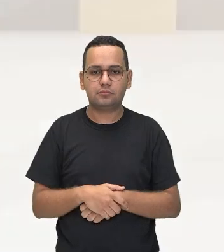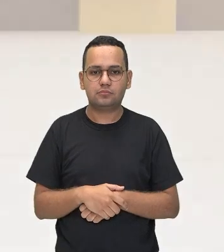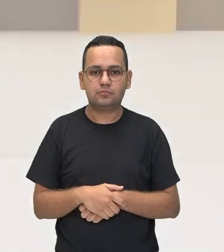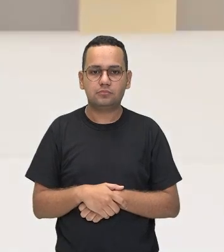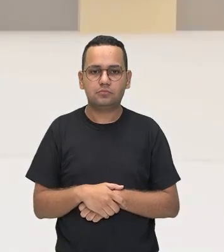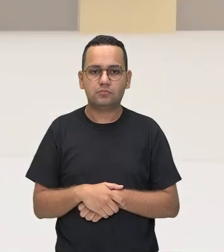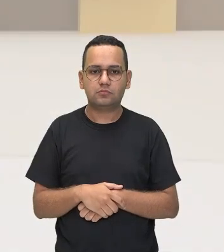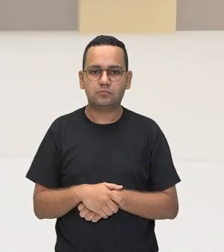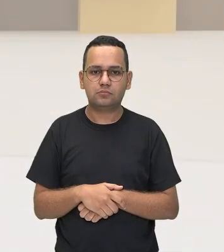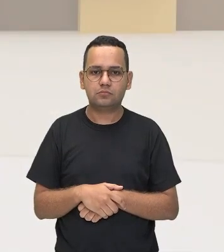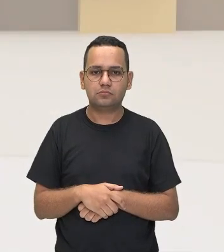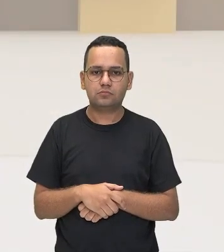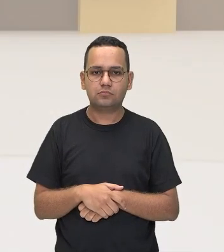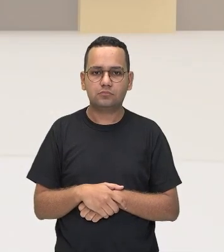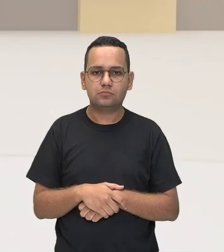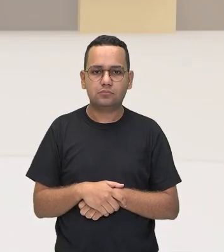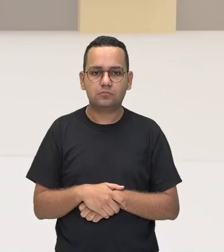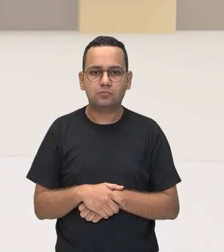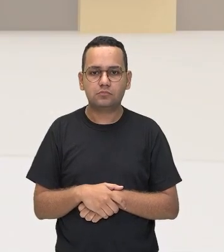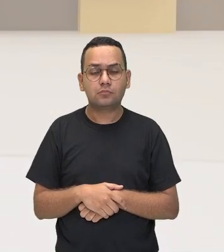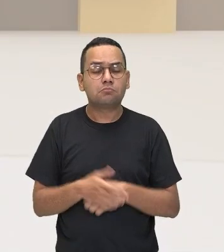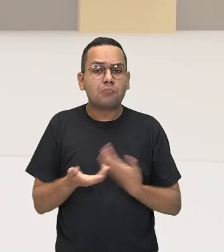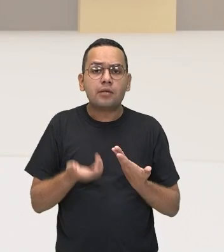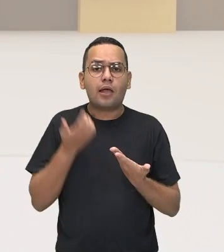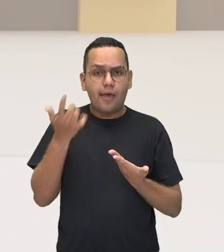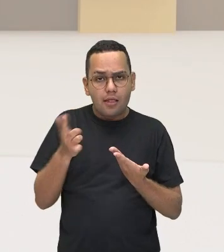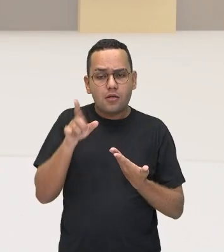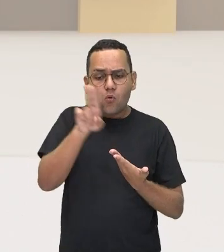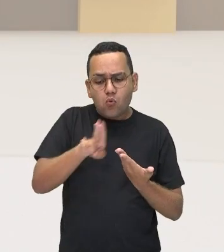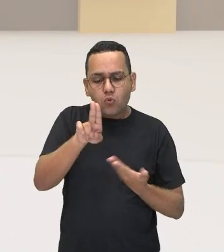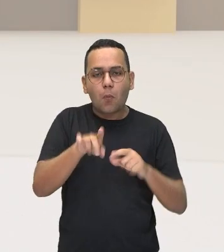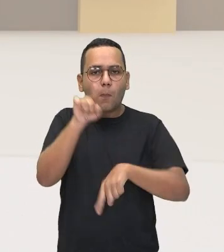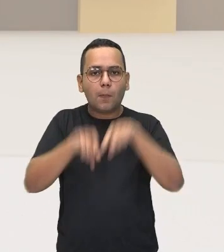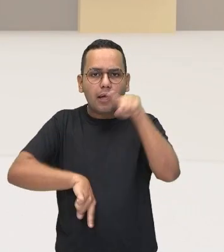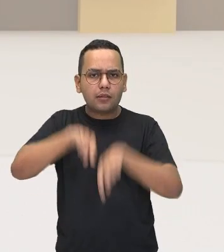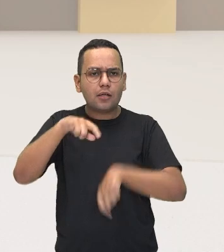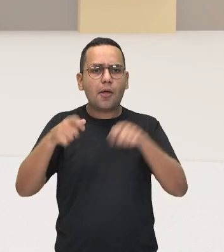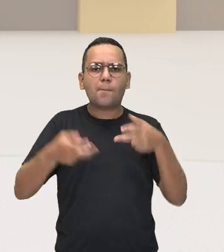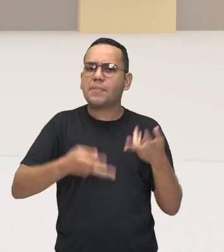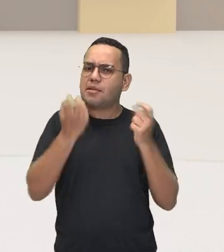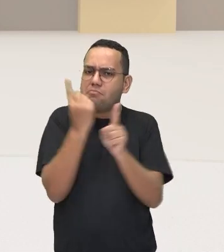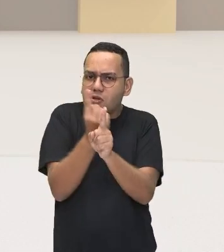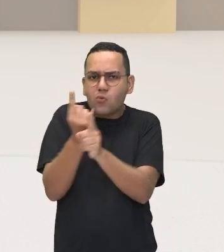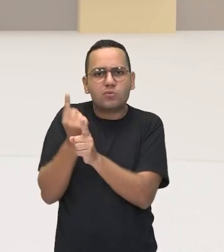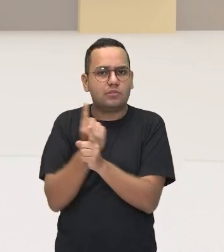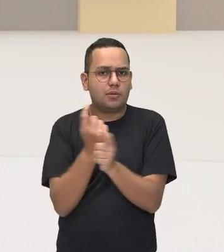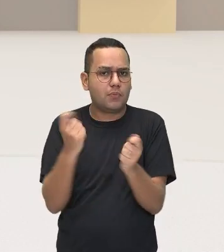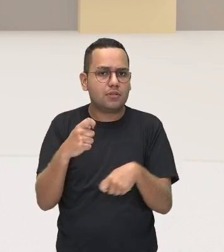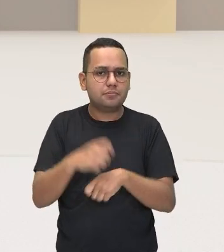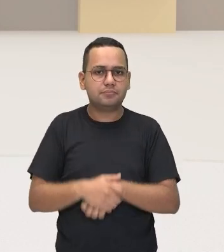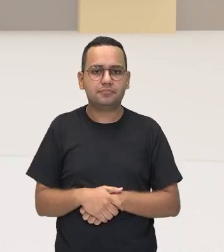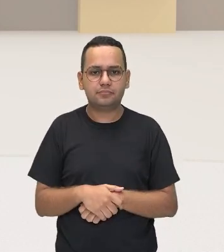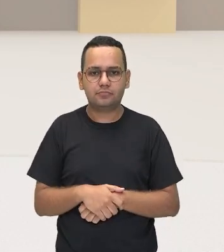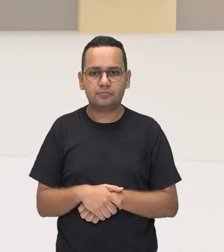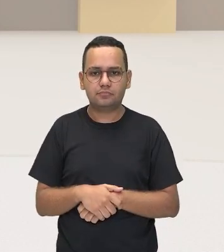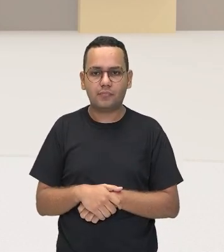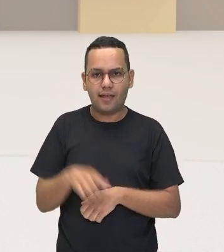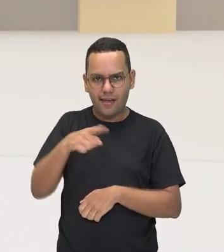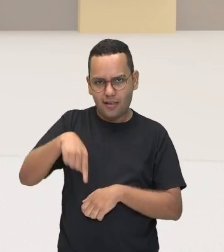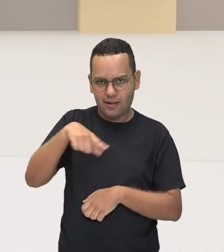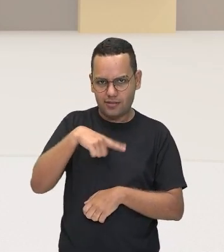recursos, né, que nós podemos encontrar, que vocês conseguem encontrar, mas elas tiveram uma ideia